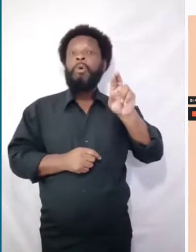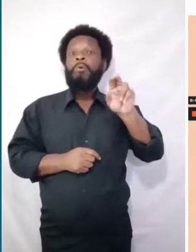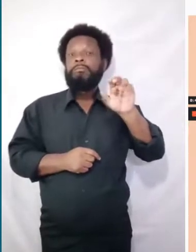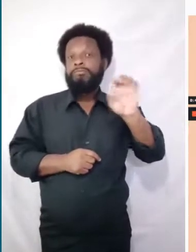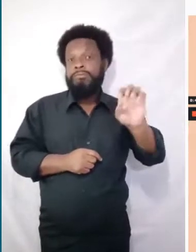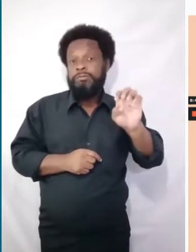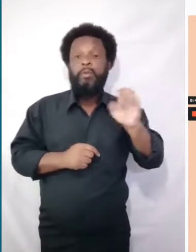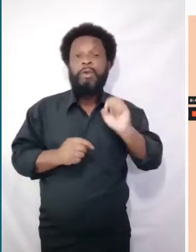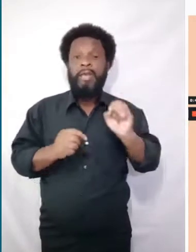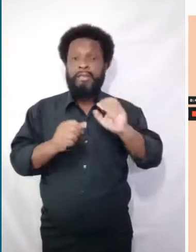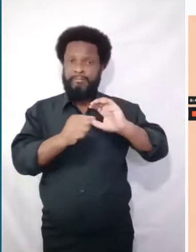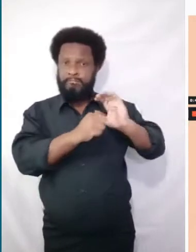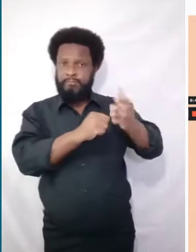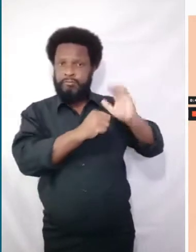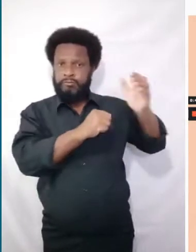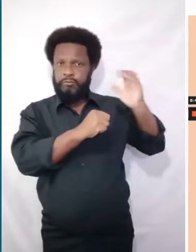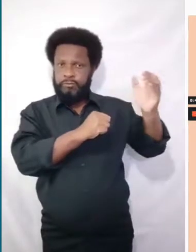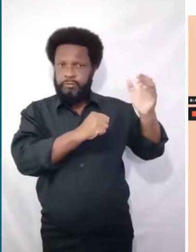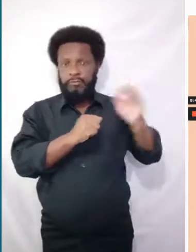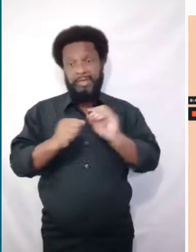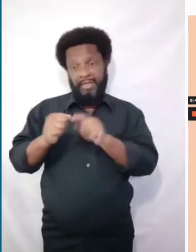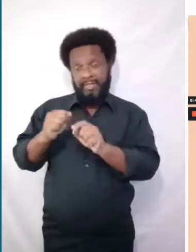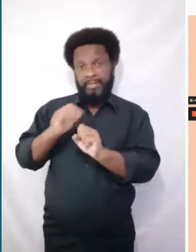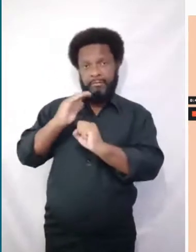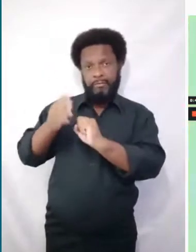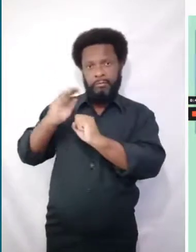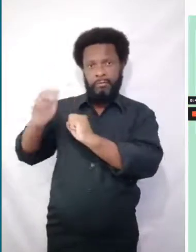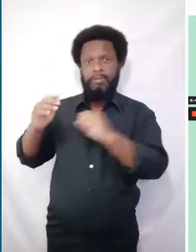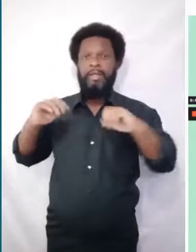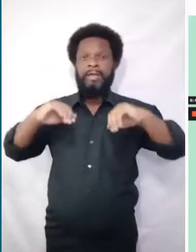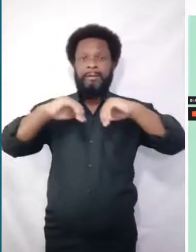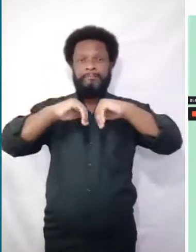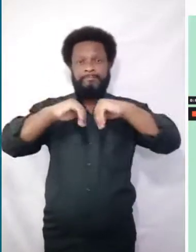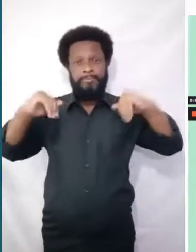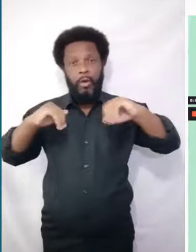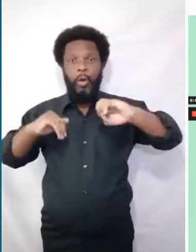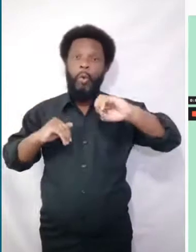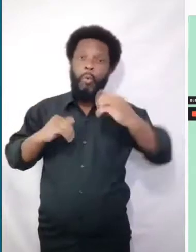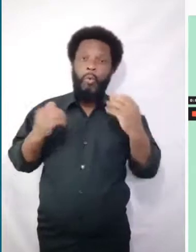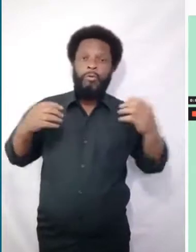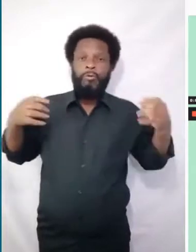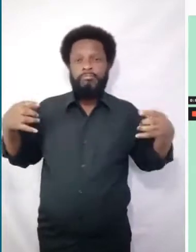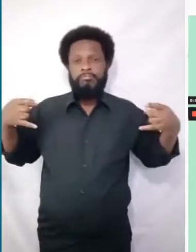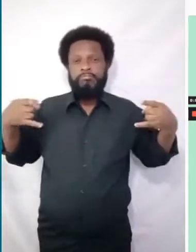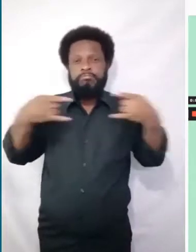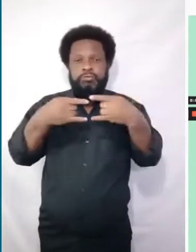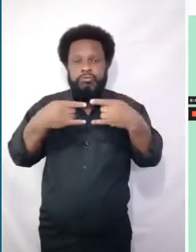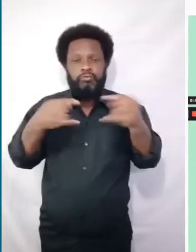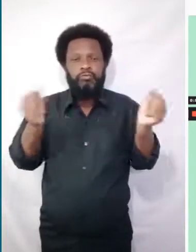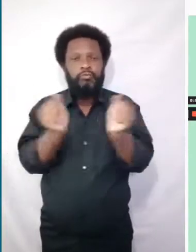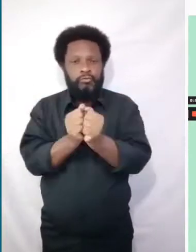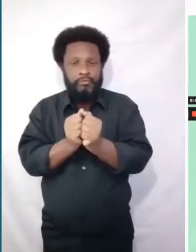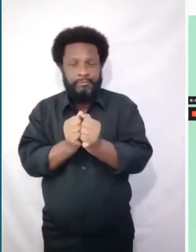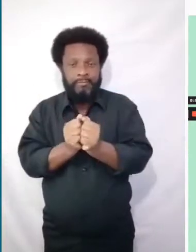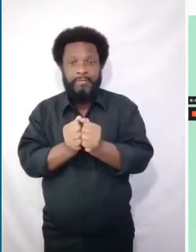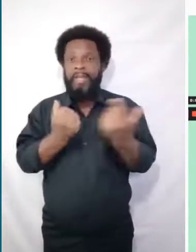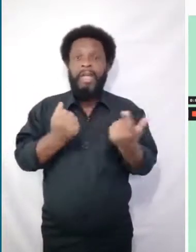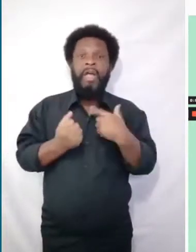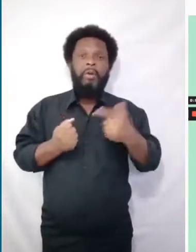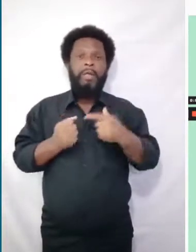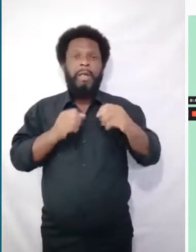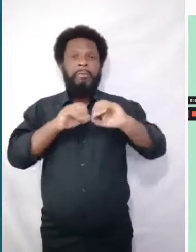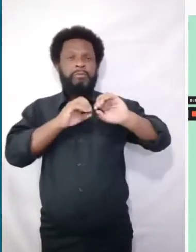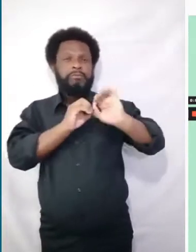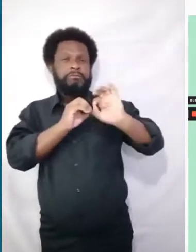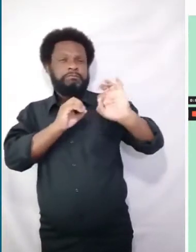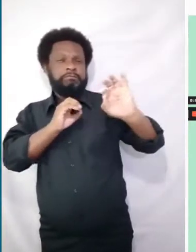TRSV, a teoria de repulsão dos pares eletrônicos da camada de valência. Essa teoria vai dizer que, ao redor do átomo central, os pares eletrônicos ligantes e